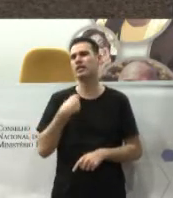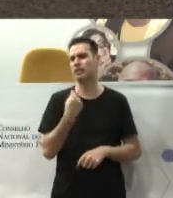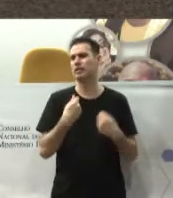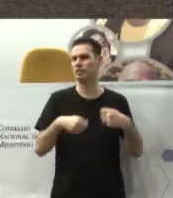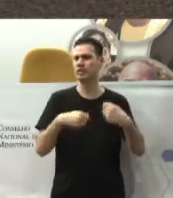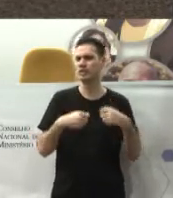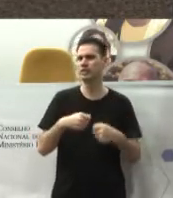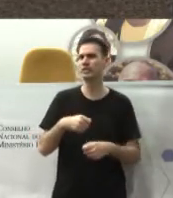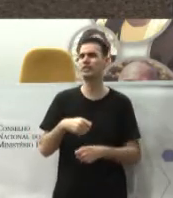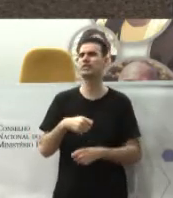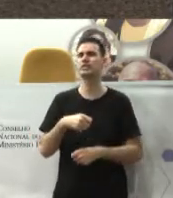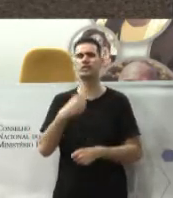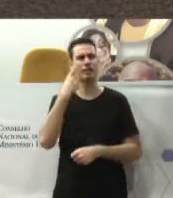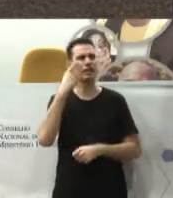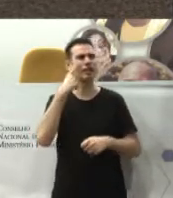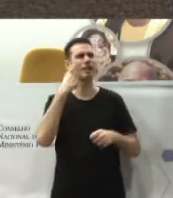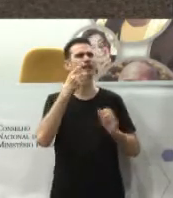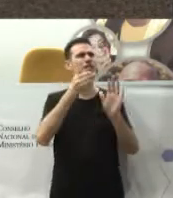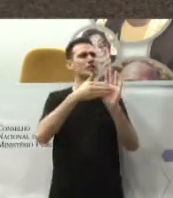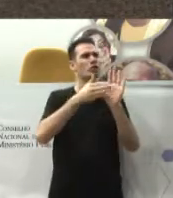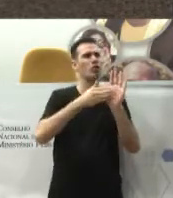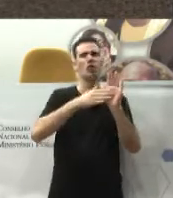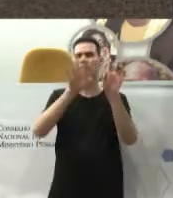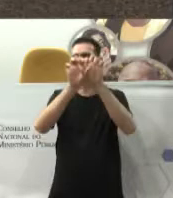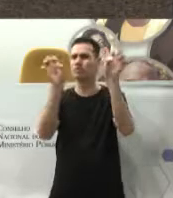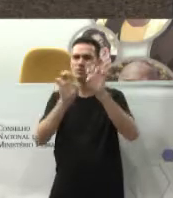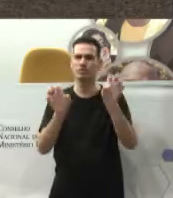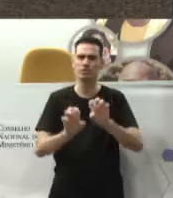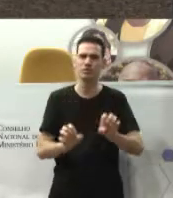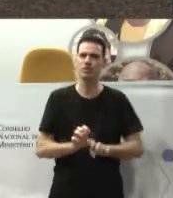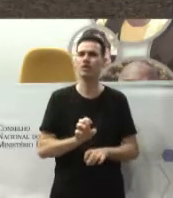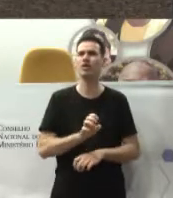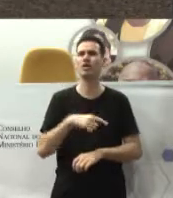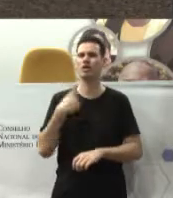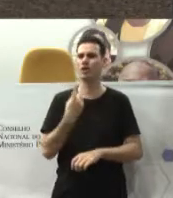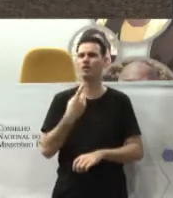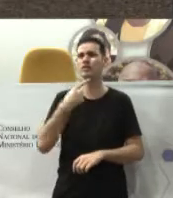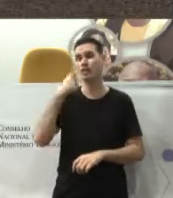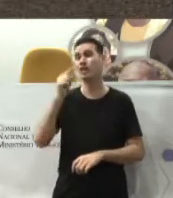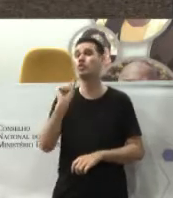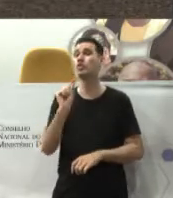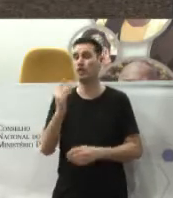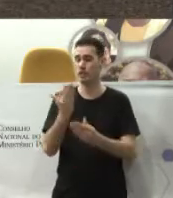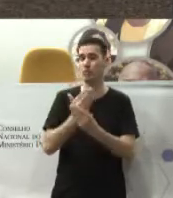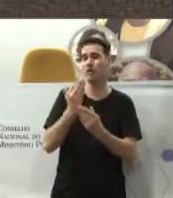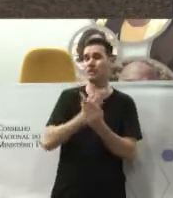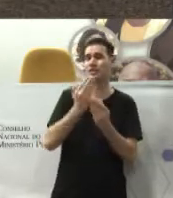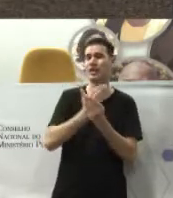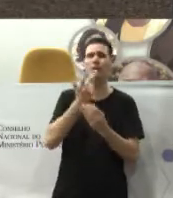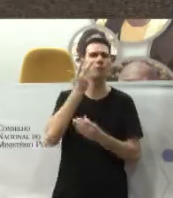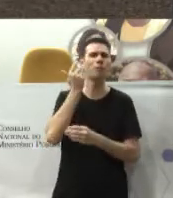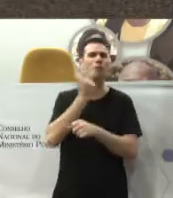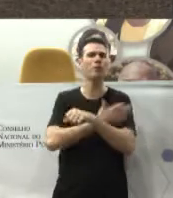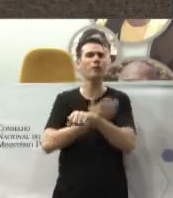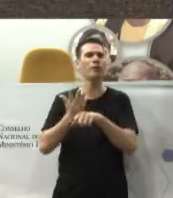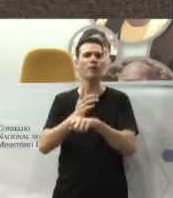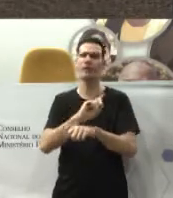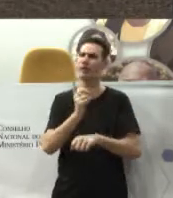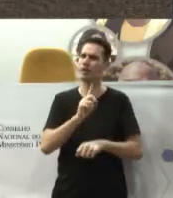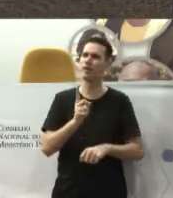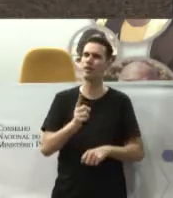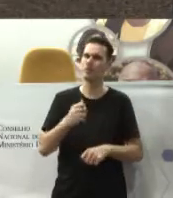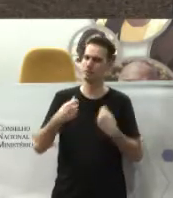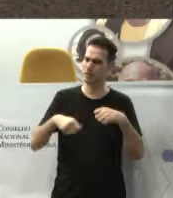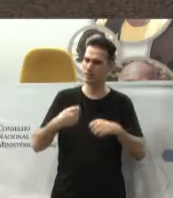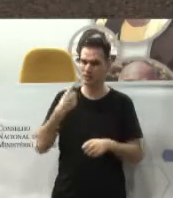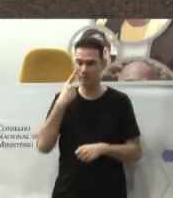nas demandas estruturais, porque a gente está falando de processo não clássico, processo que tem que